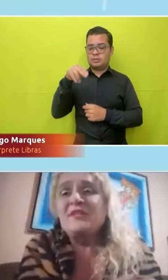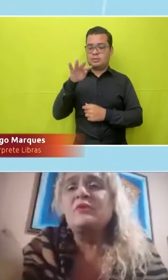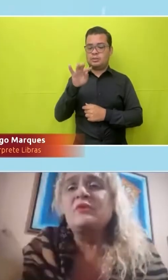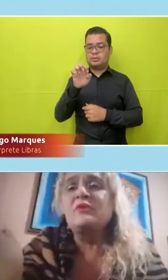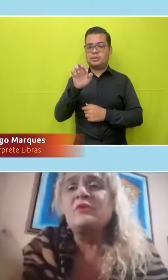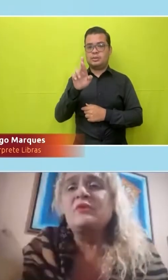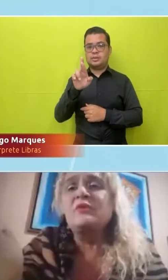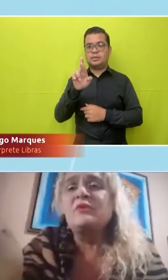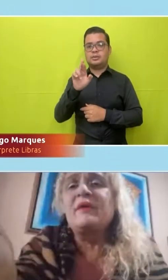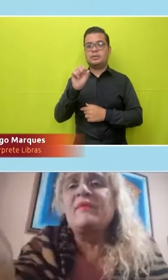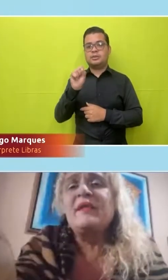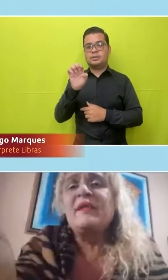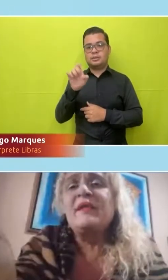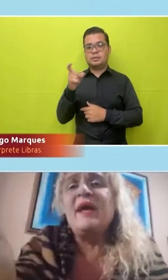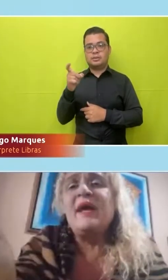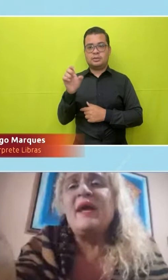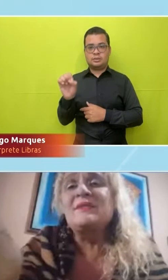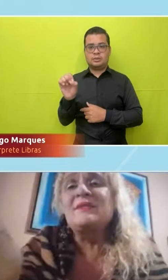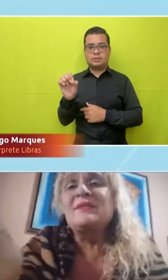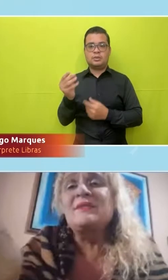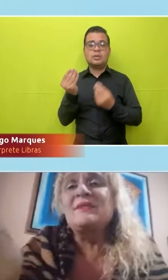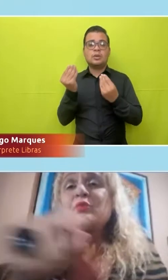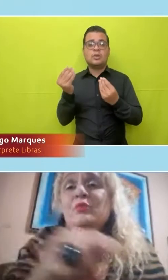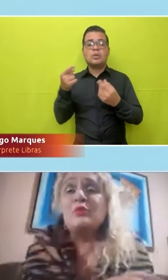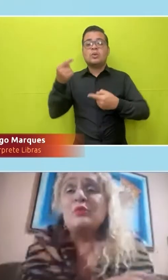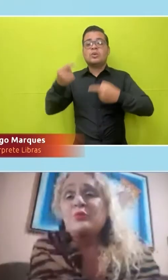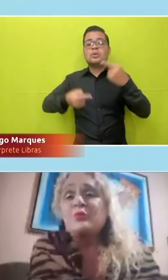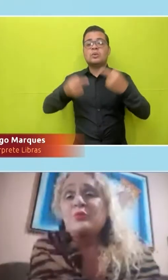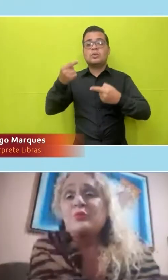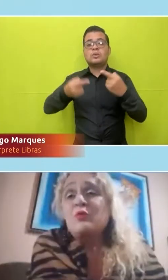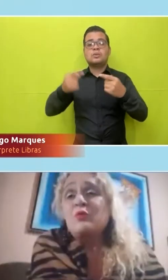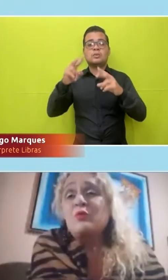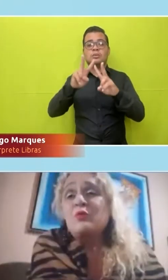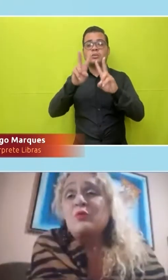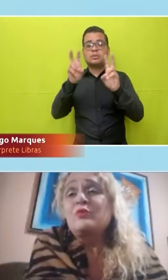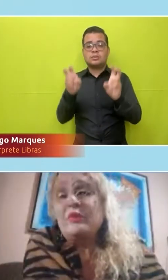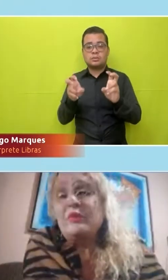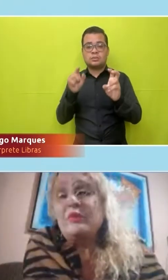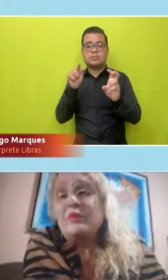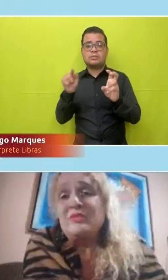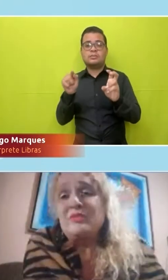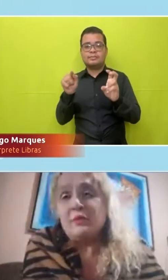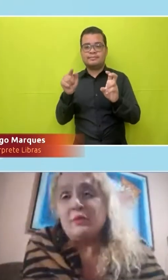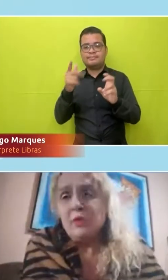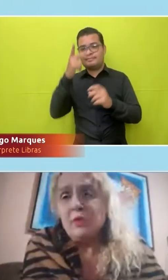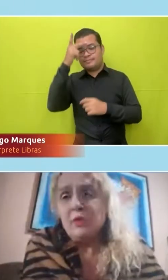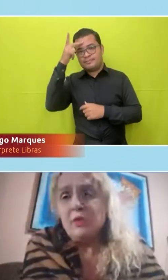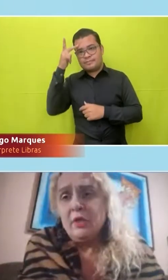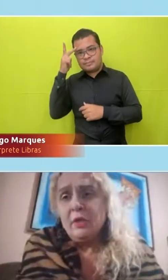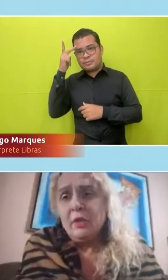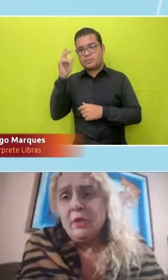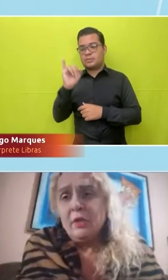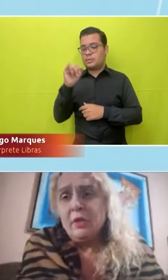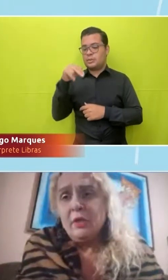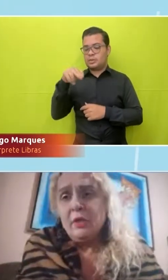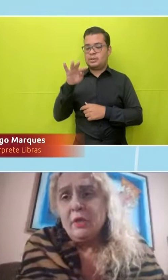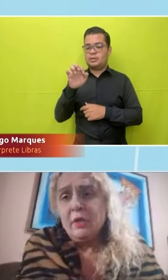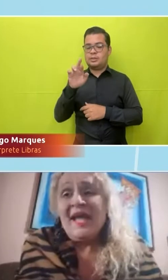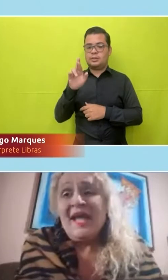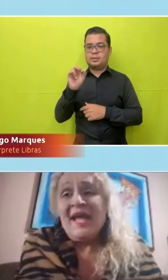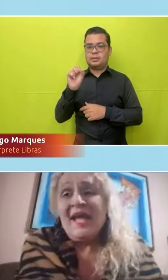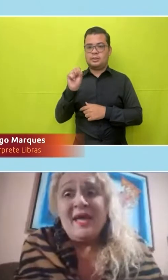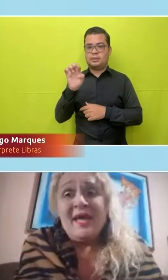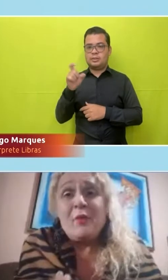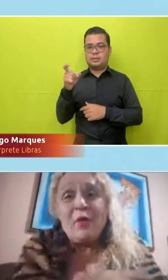com a discussão da relação da condição das pessoas intersexo? Né?